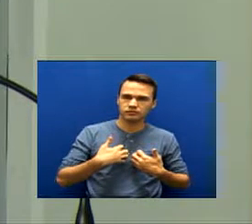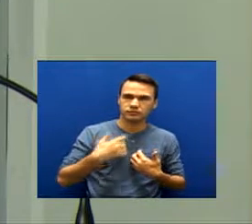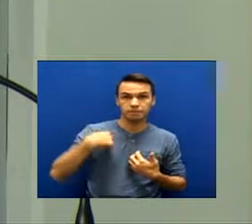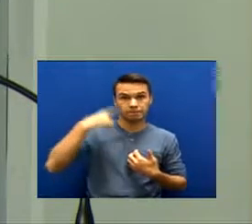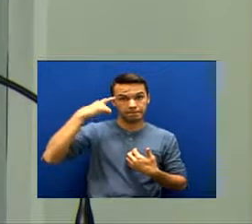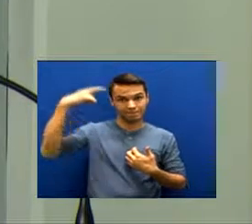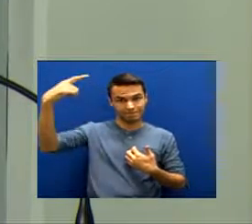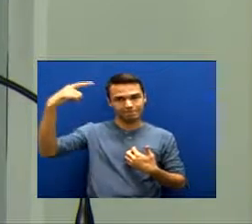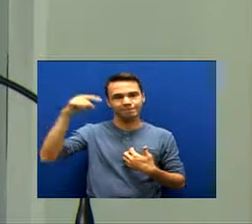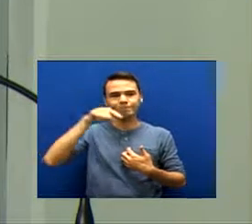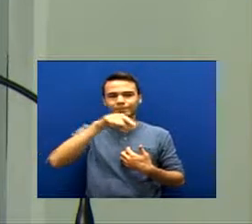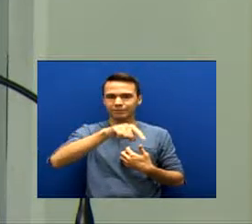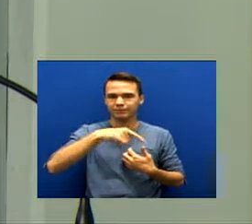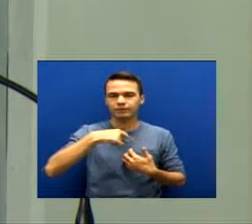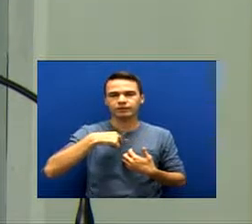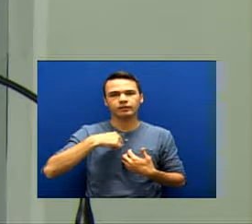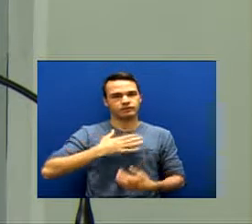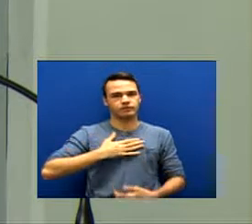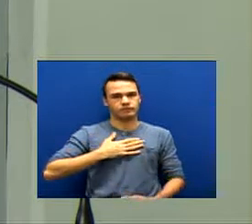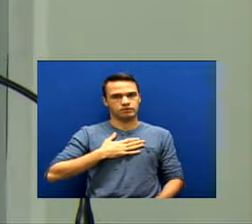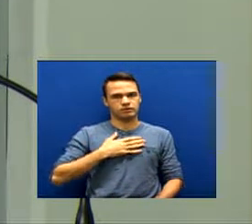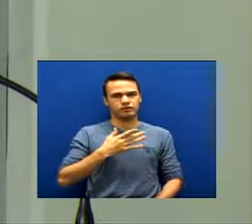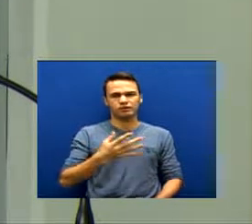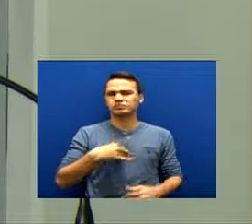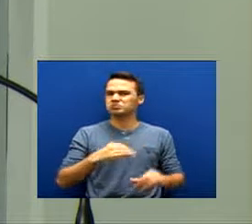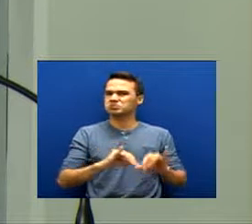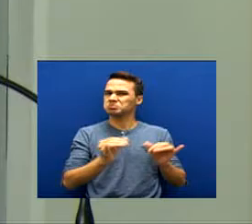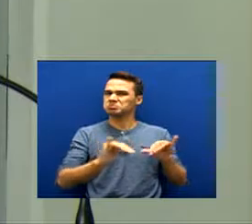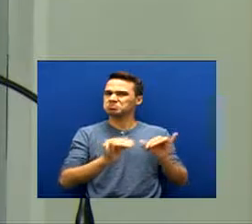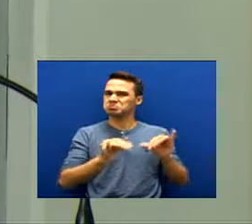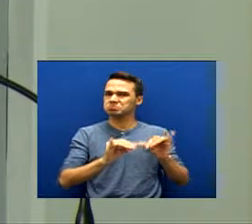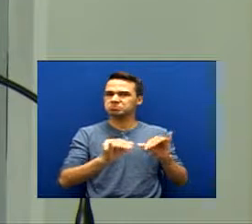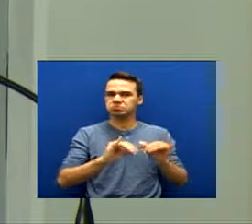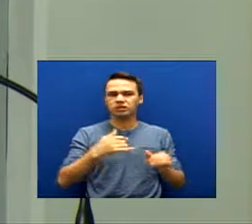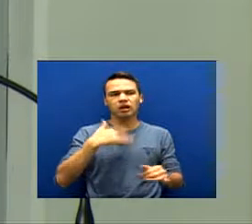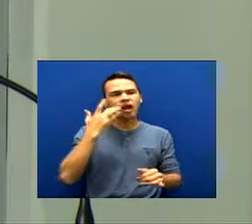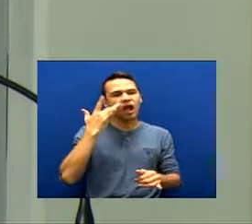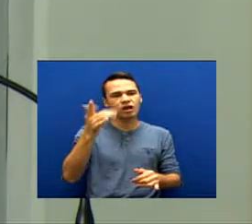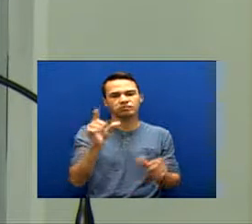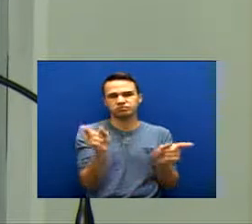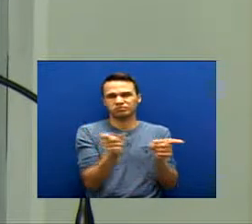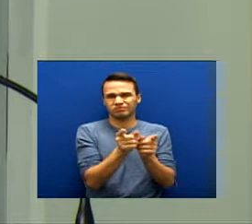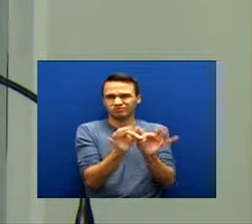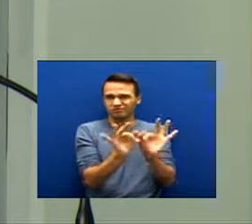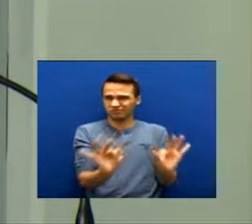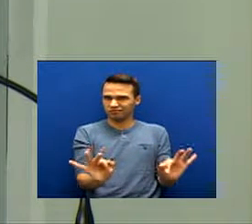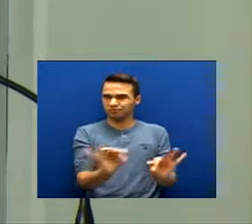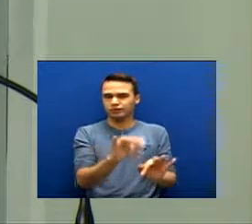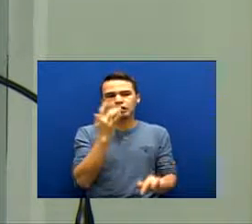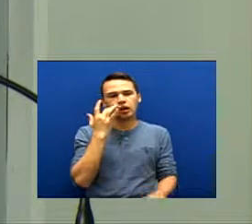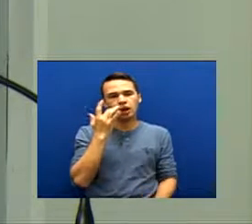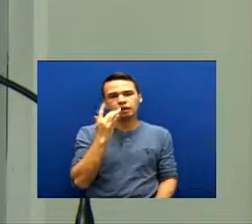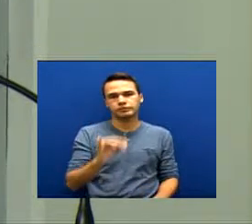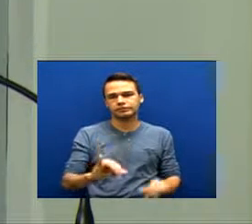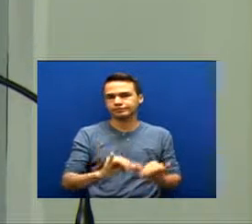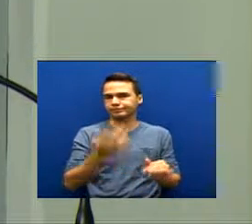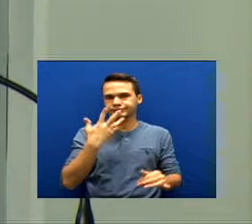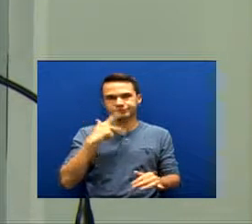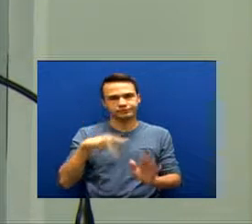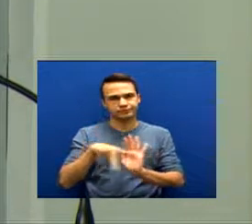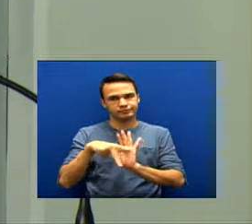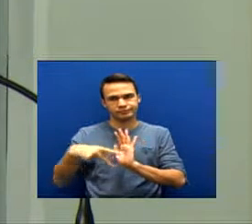quando ele era pequeno. Eu morava em um edifício bem alto, uma rua um pouco apertada, na cidade de Recife. Pelo meu